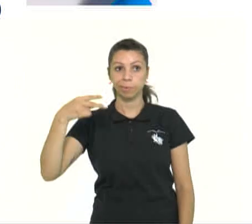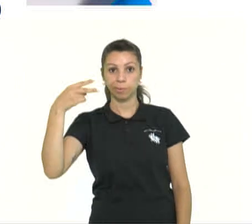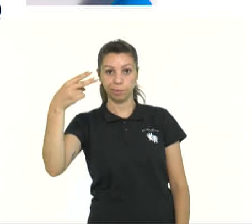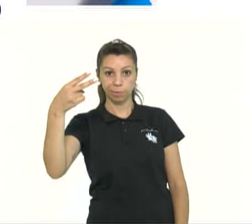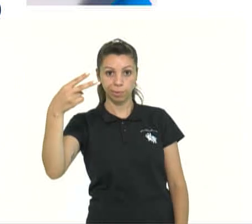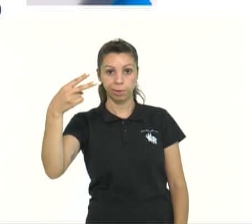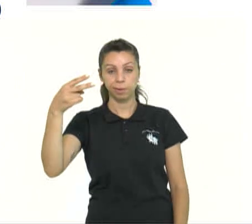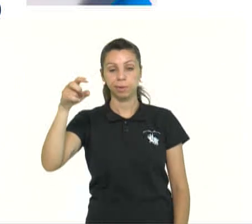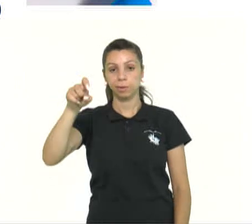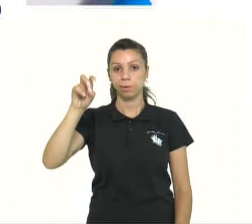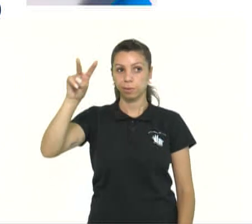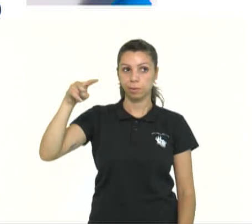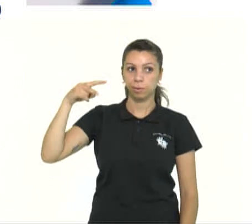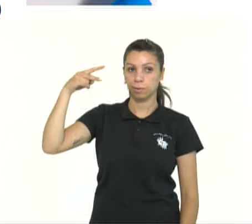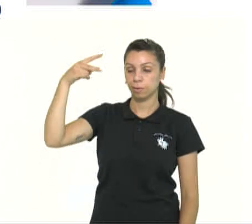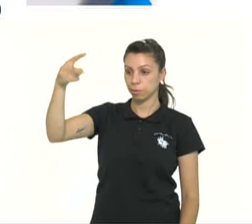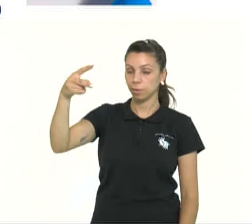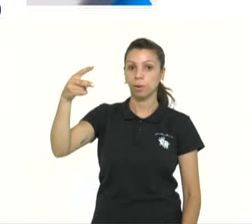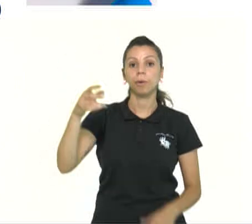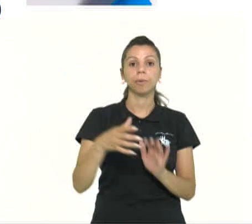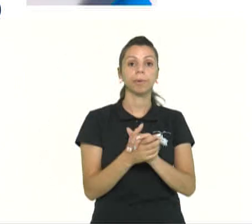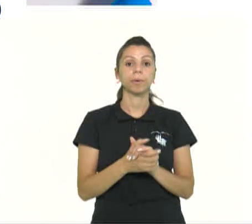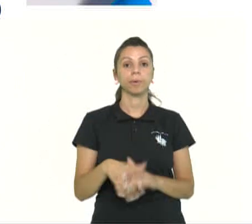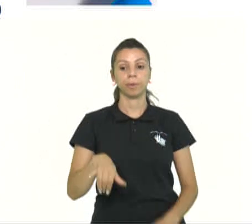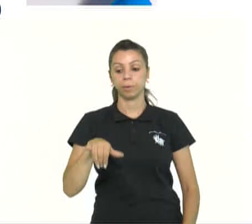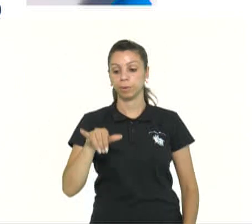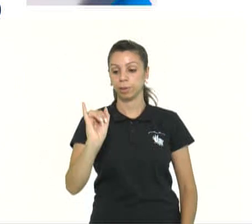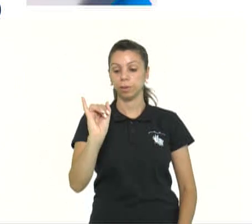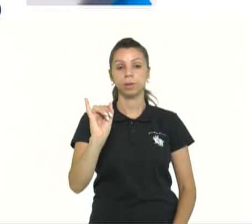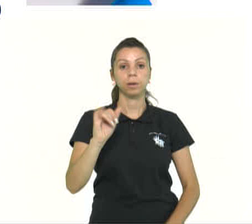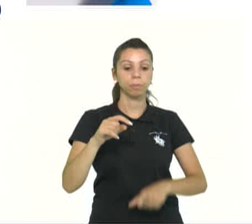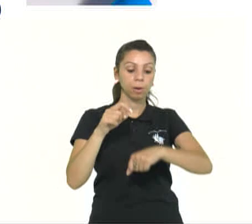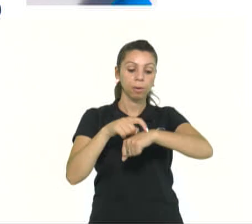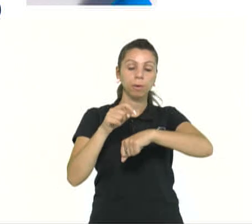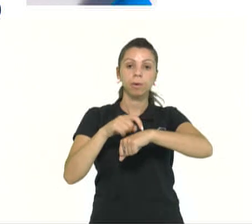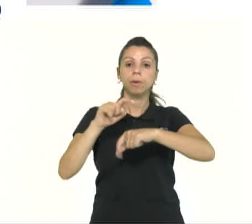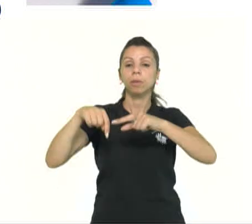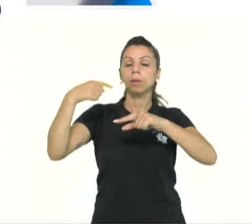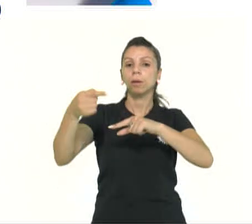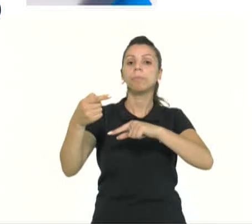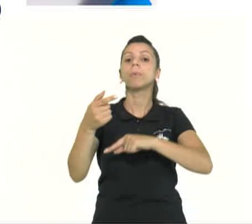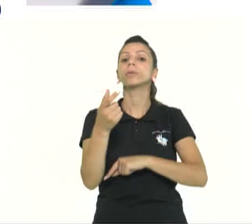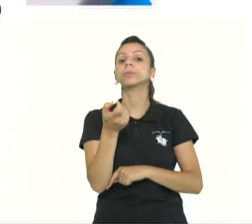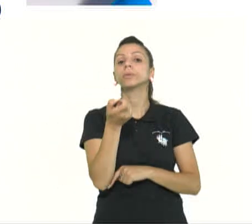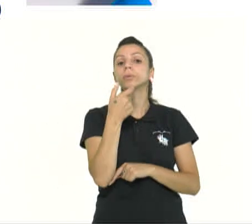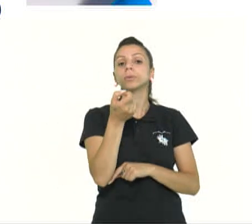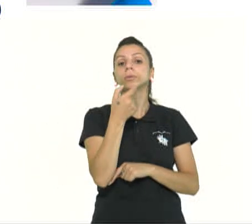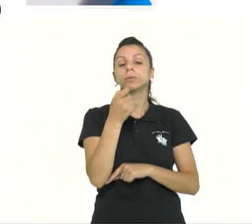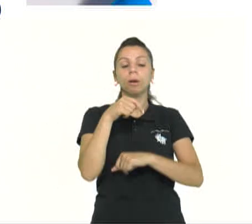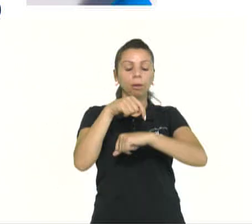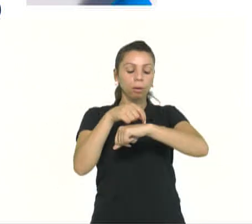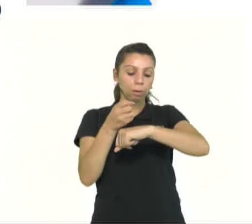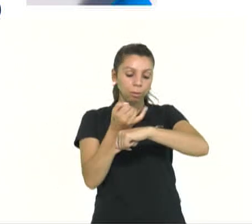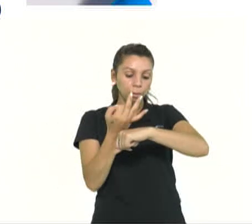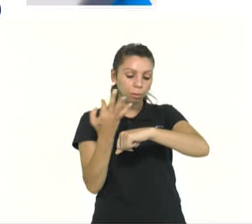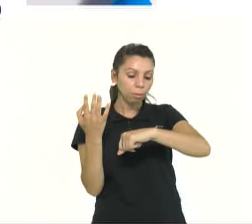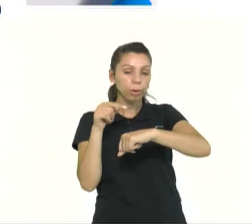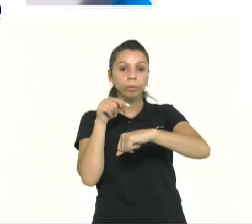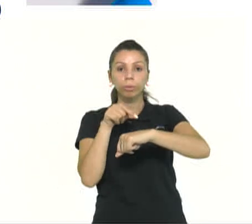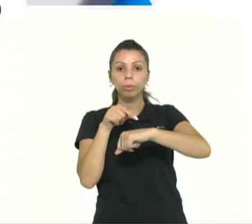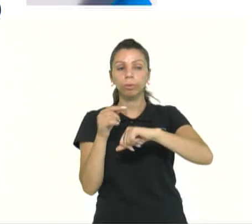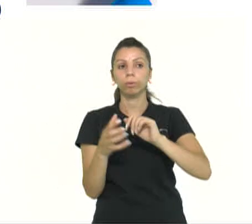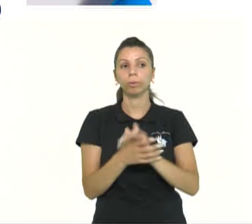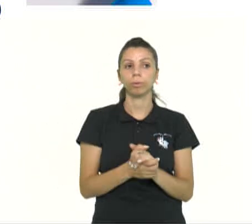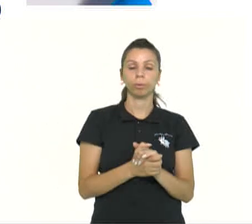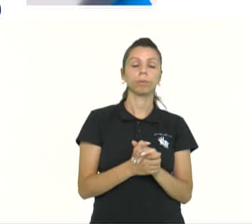que x é o tempo decorrido em horas após a ingestão do antibiótico. Nessas condições, determine o tempo